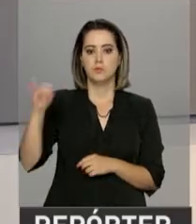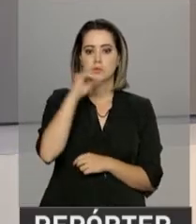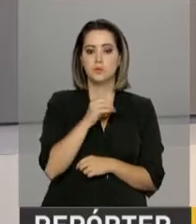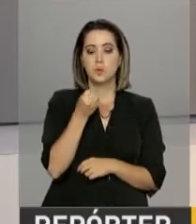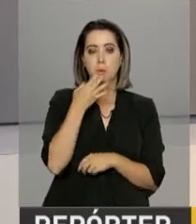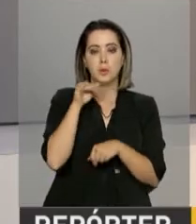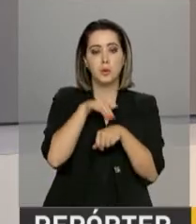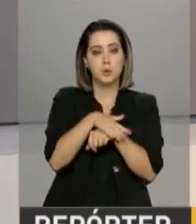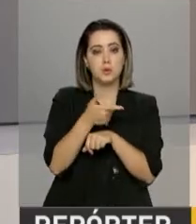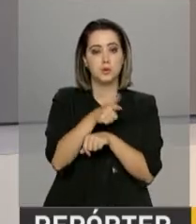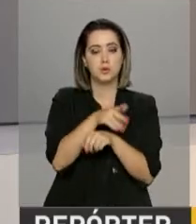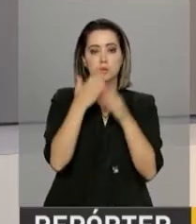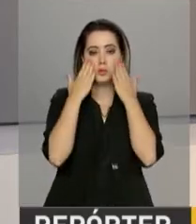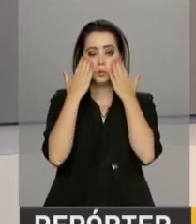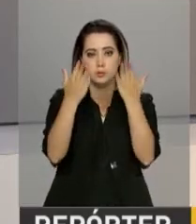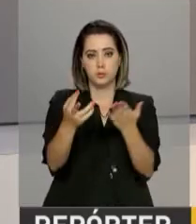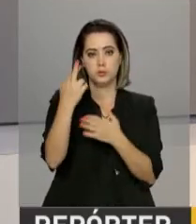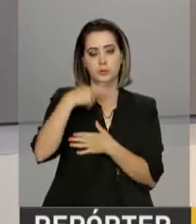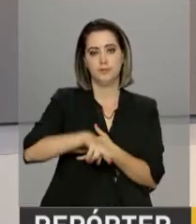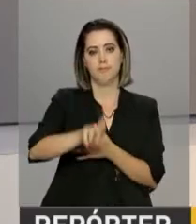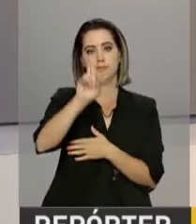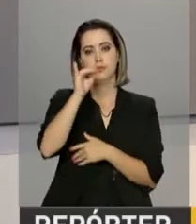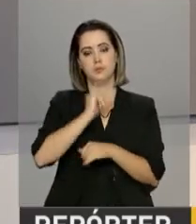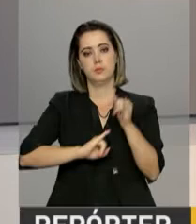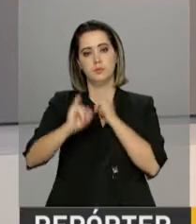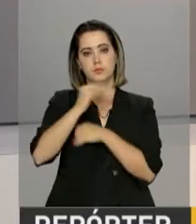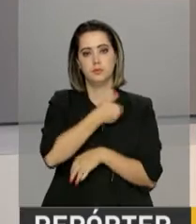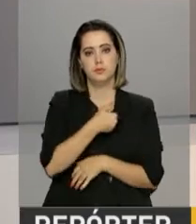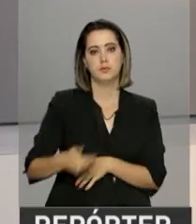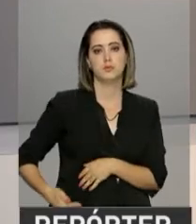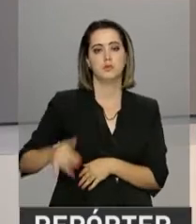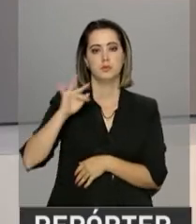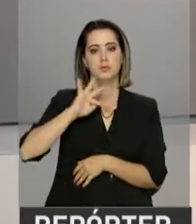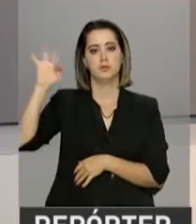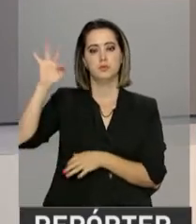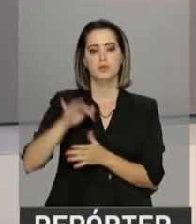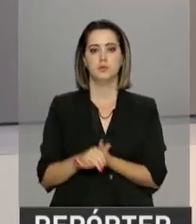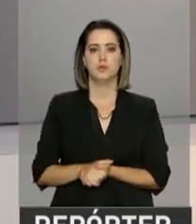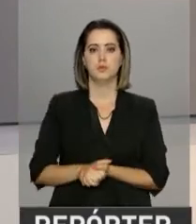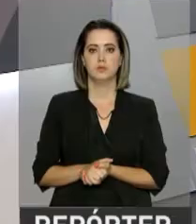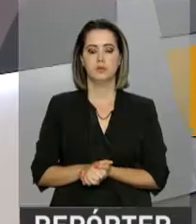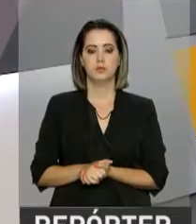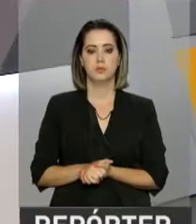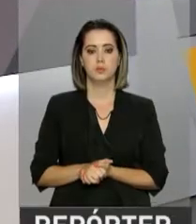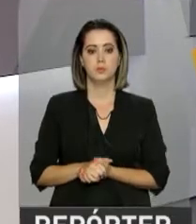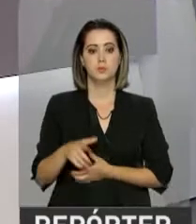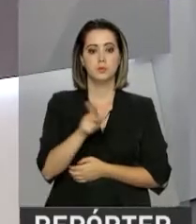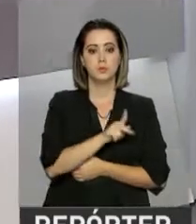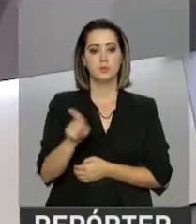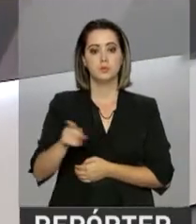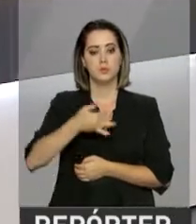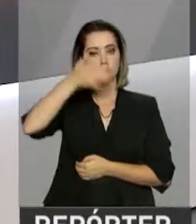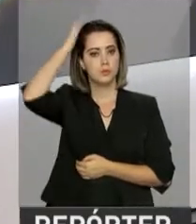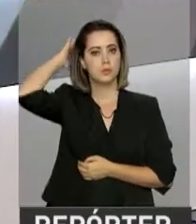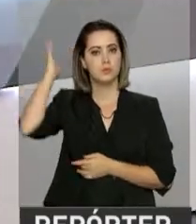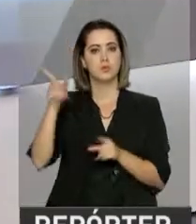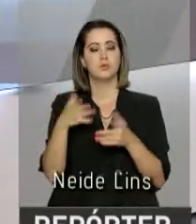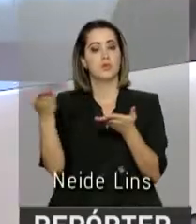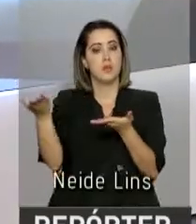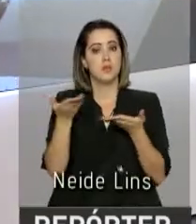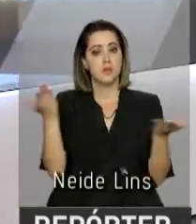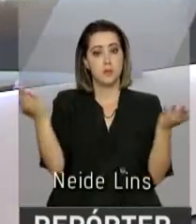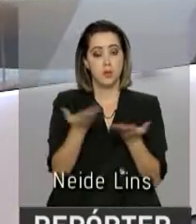Olá, boa noite. No ar, mais uma edição do Repórter NBR com as notícias do governo federal. O presidente Michel Temer